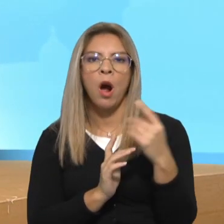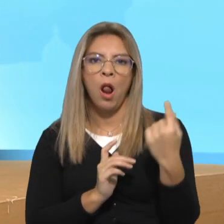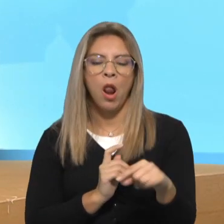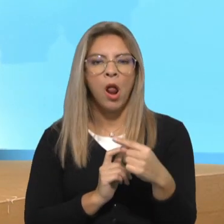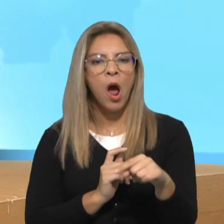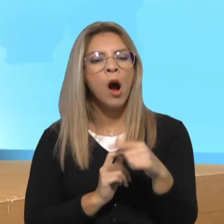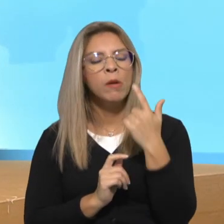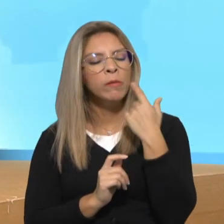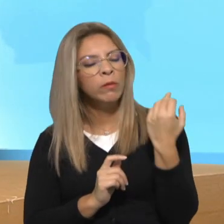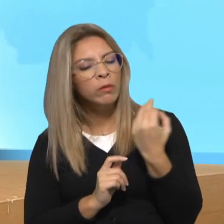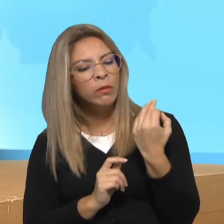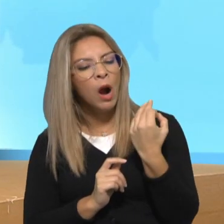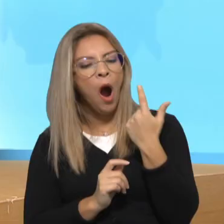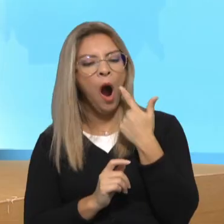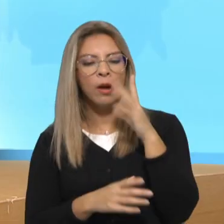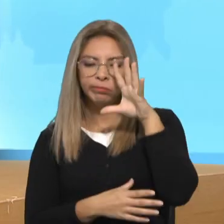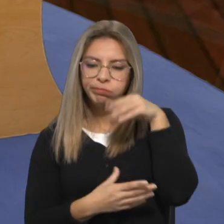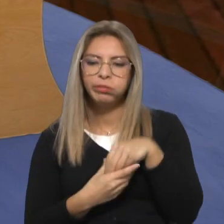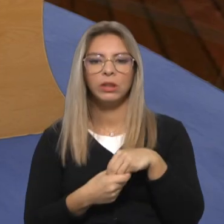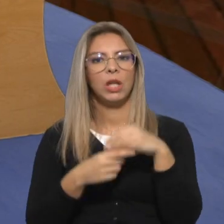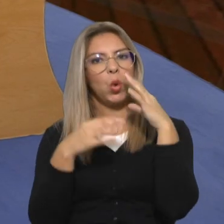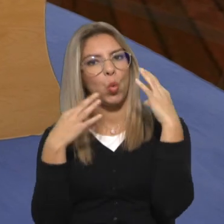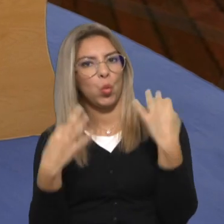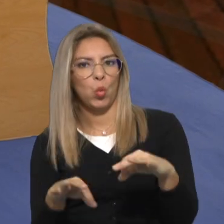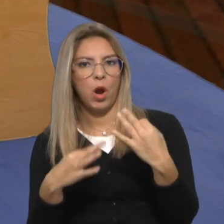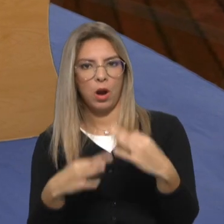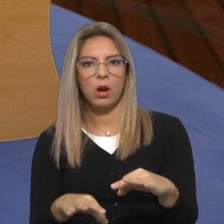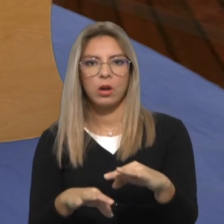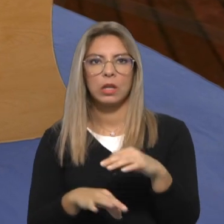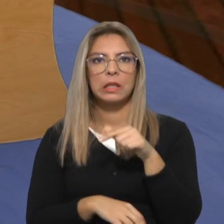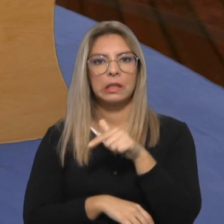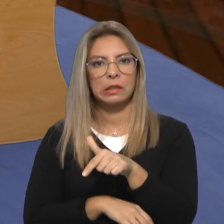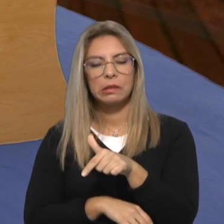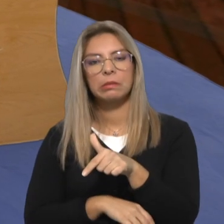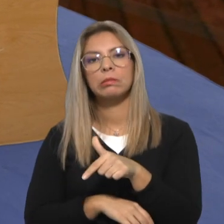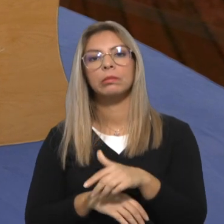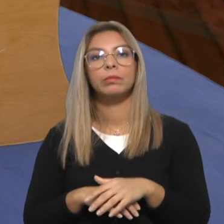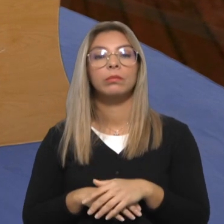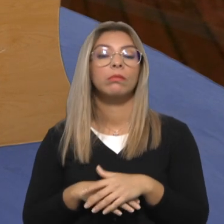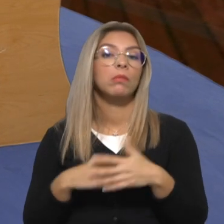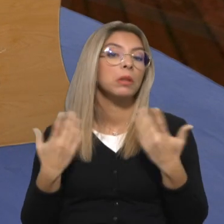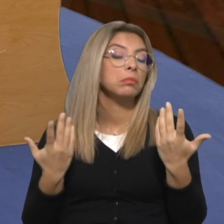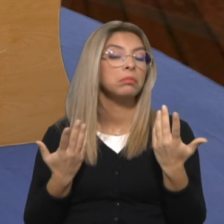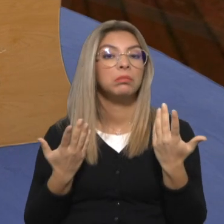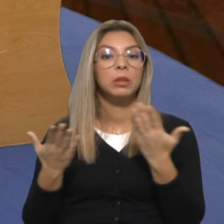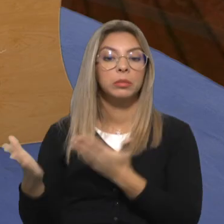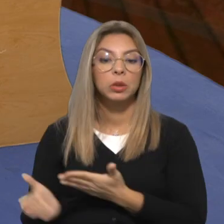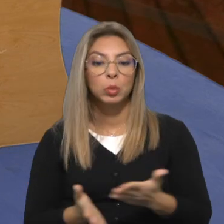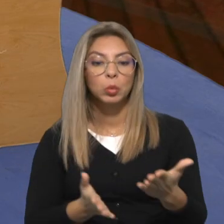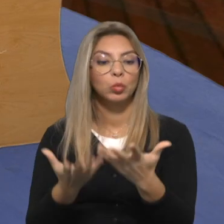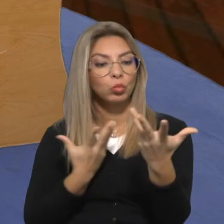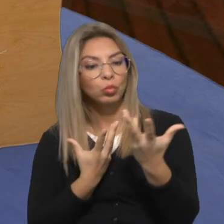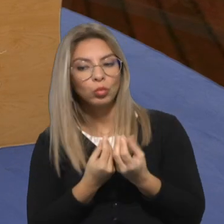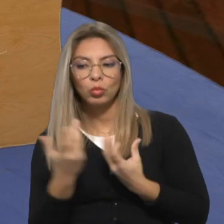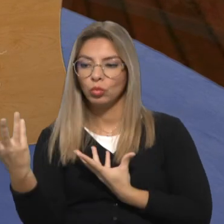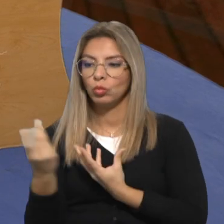nós faz com que haja uma comunhão natural e em que caminhamos juntos, independentemente de quem faz as funções de